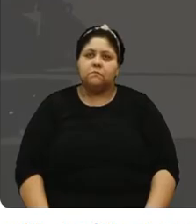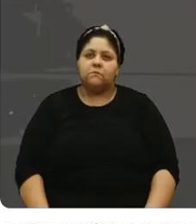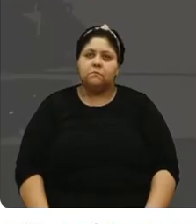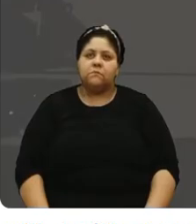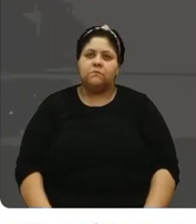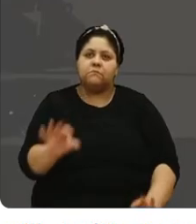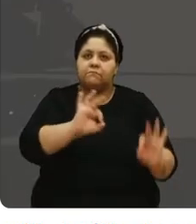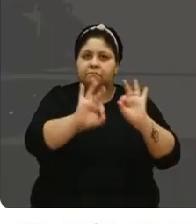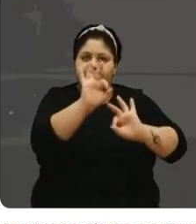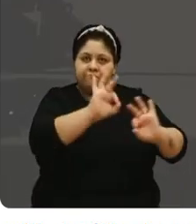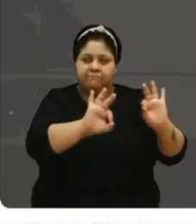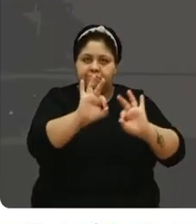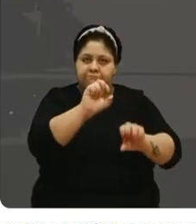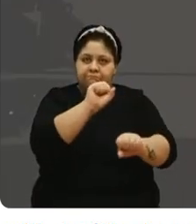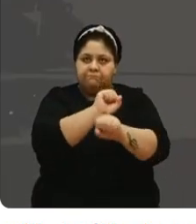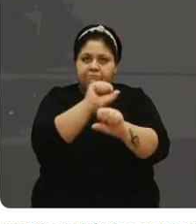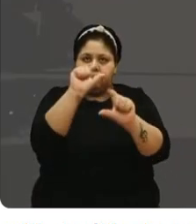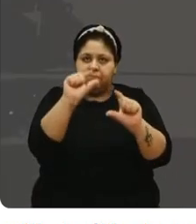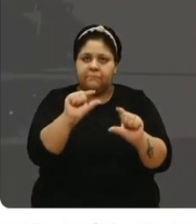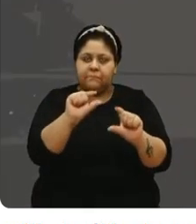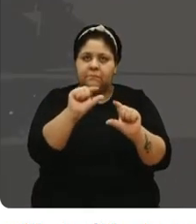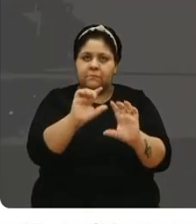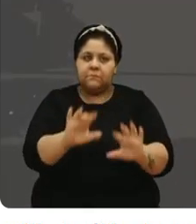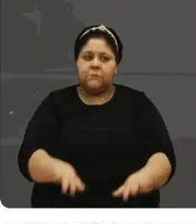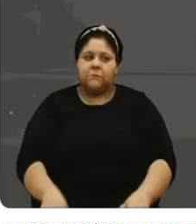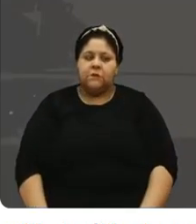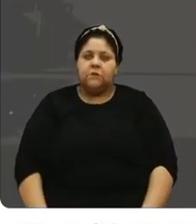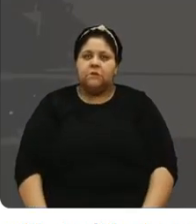Será que vai colocar?